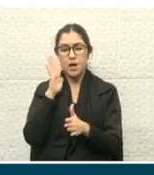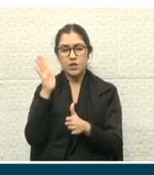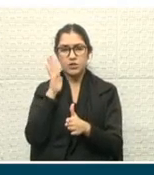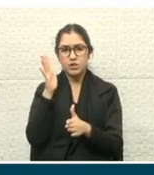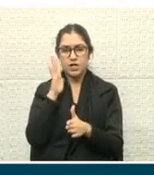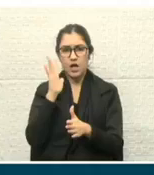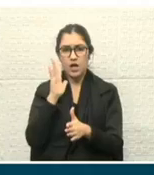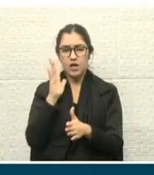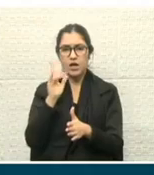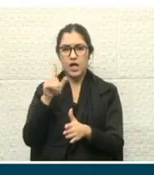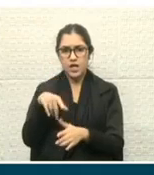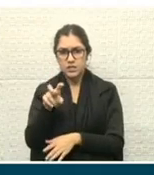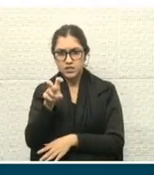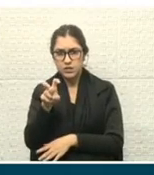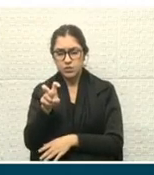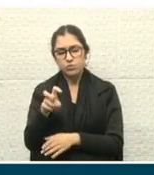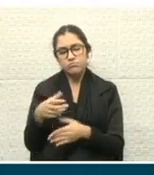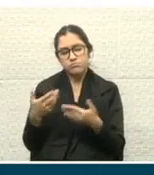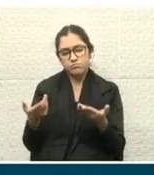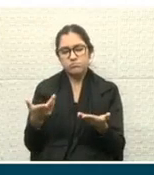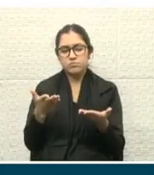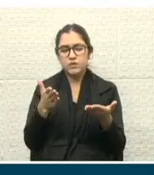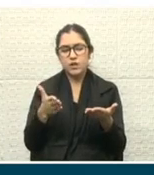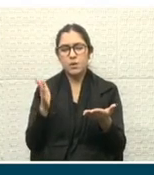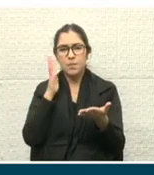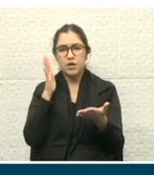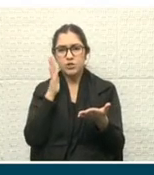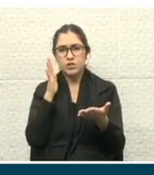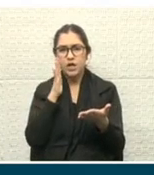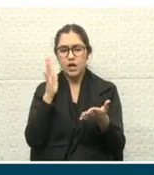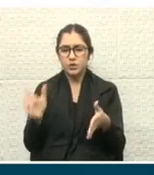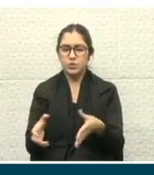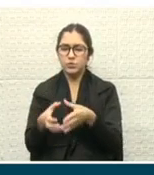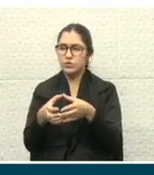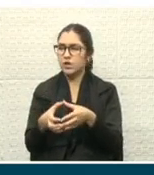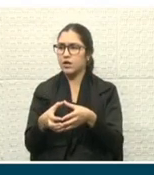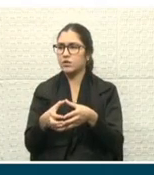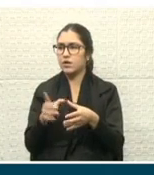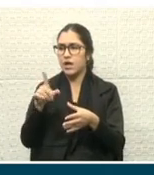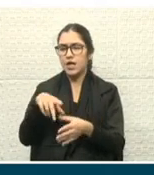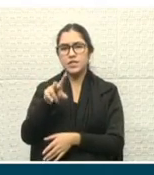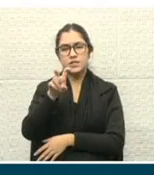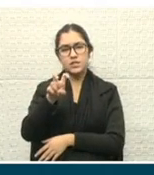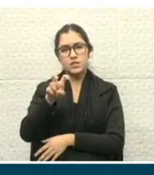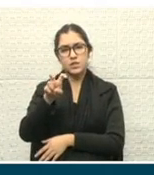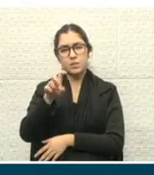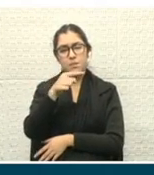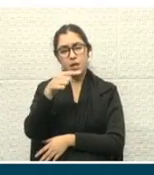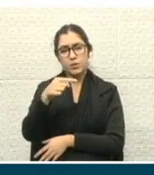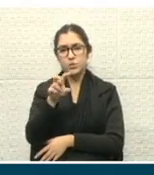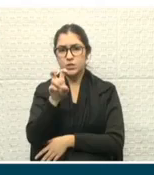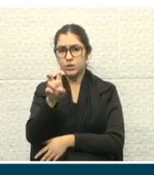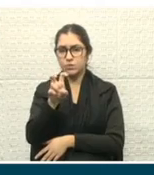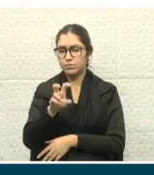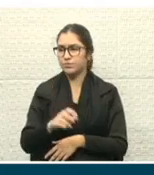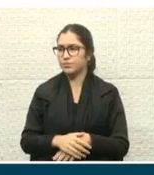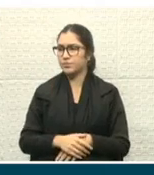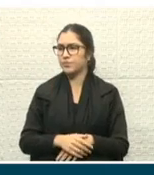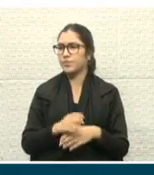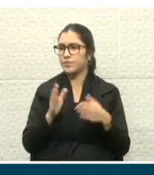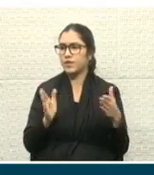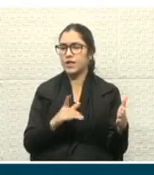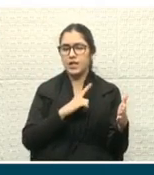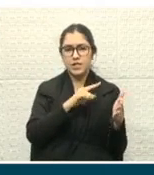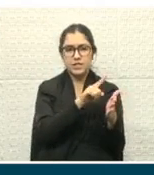imaginária do original é 5, a parte imaginária do conjugado vai ser menos 5. Se eu